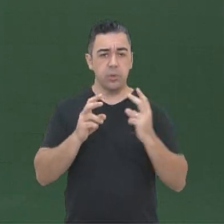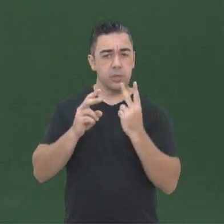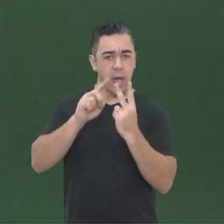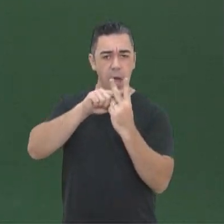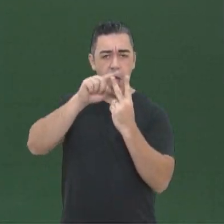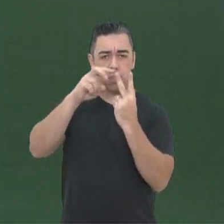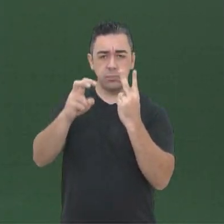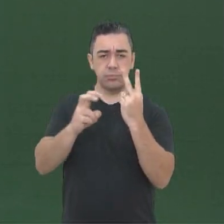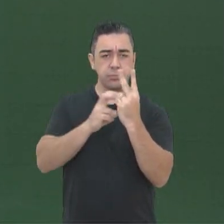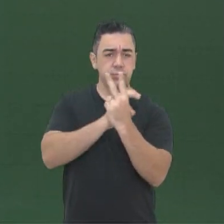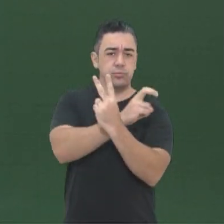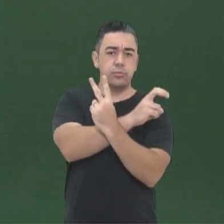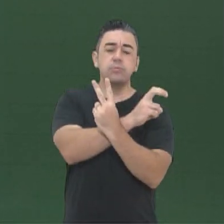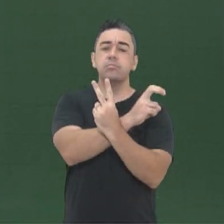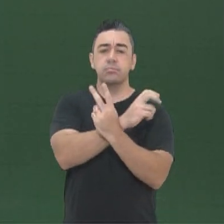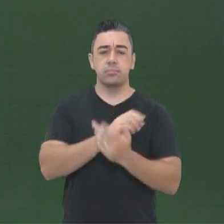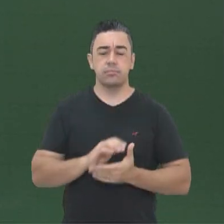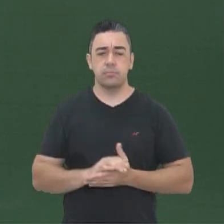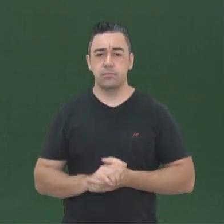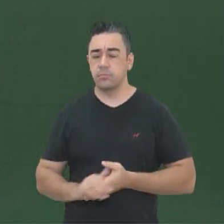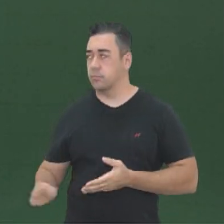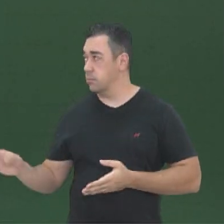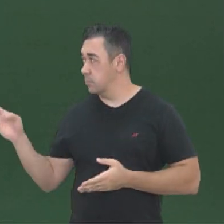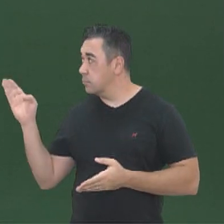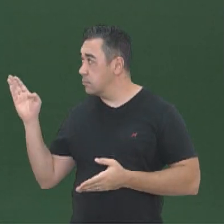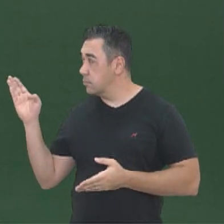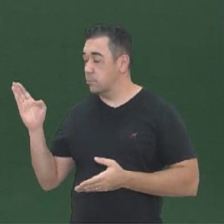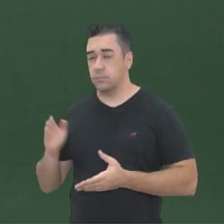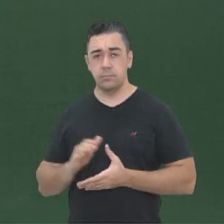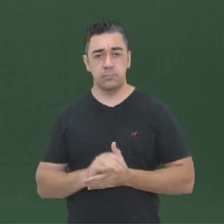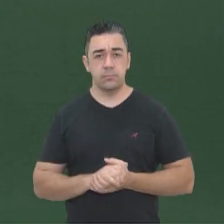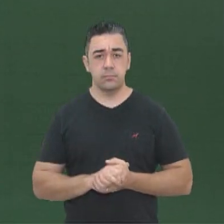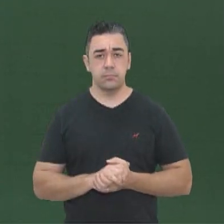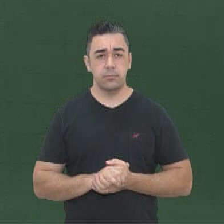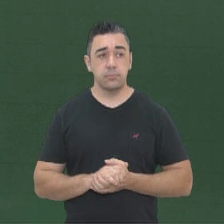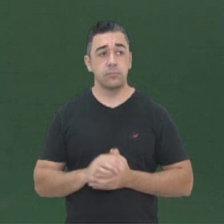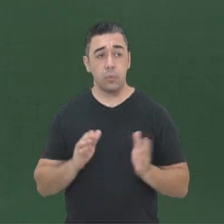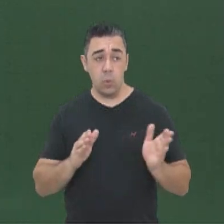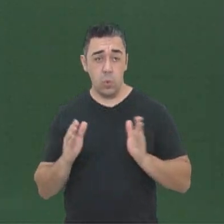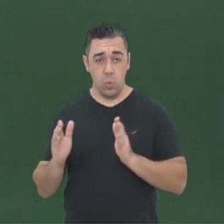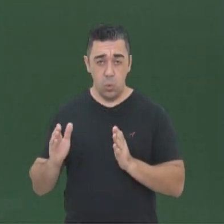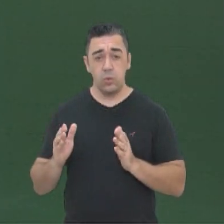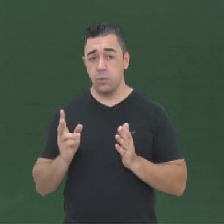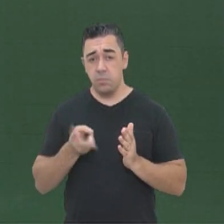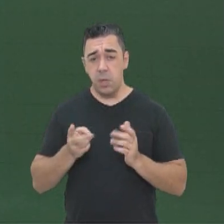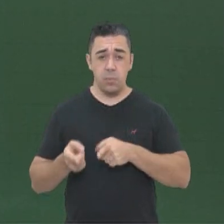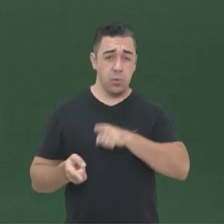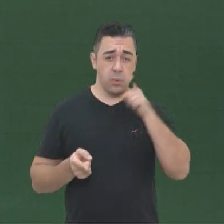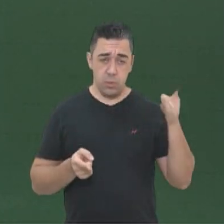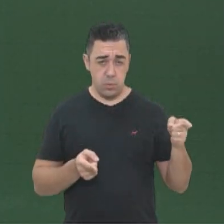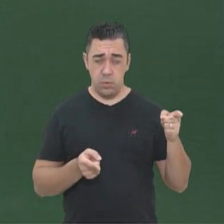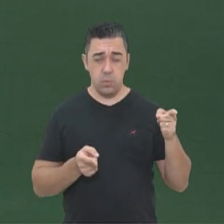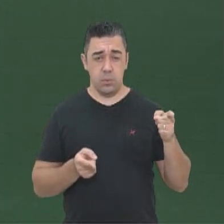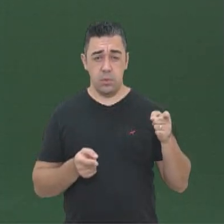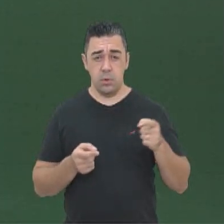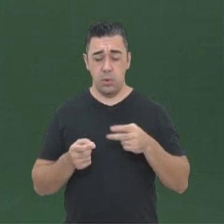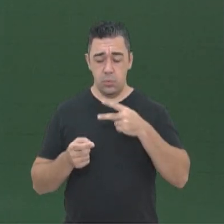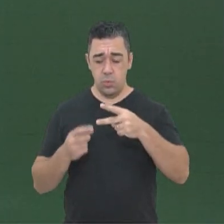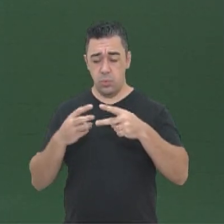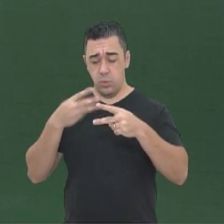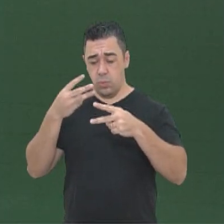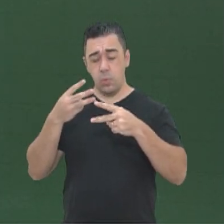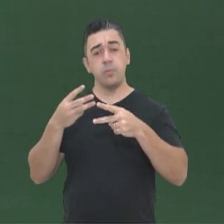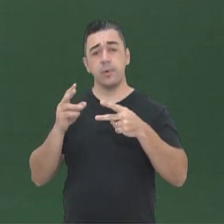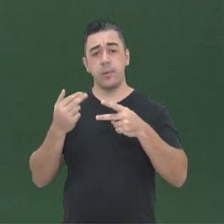está elevado ao quadrado. Então, fica 5 raiz de 2. E aqui eu vou fazer a mesma coisa que eu fiz nesse. 2 ao